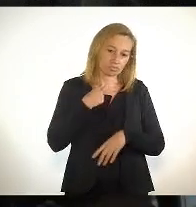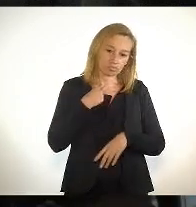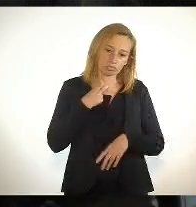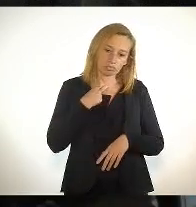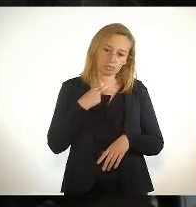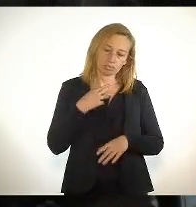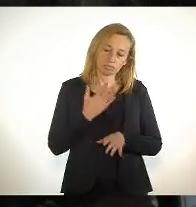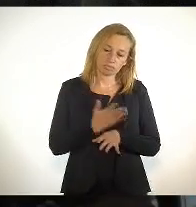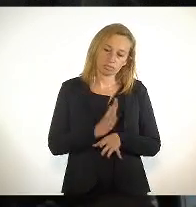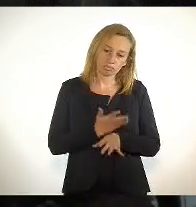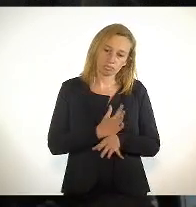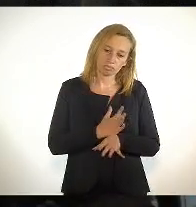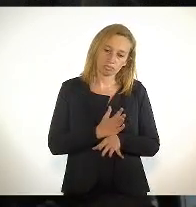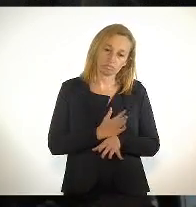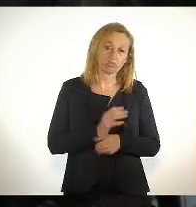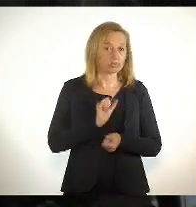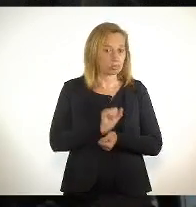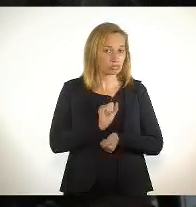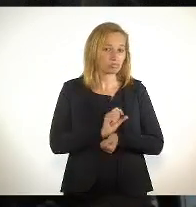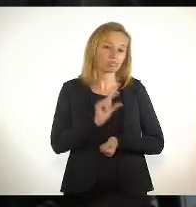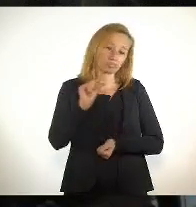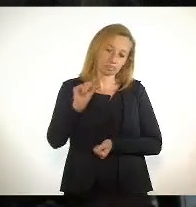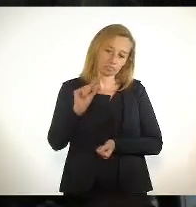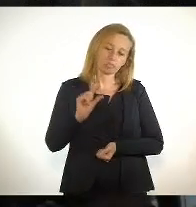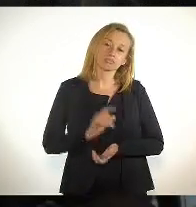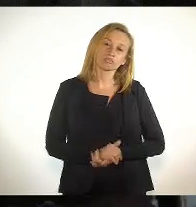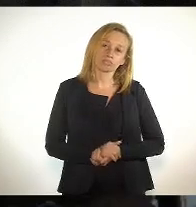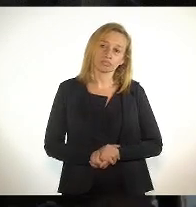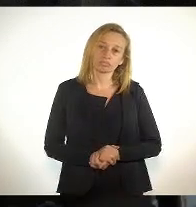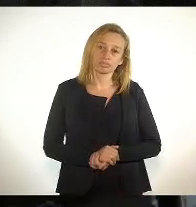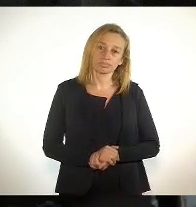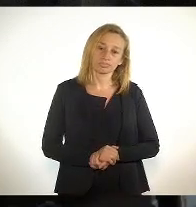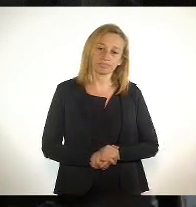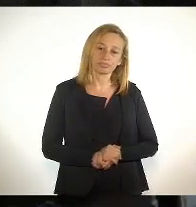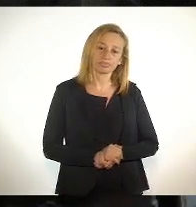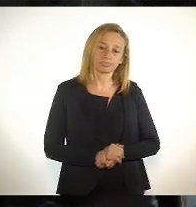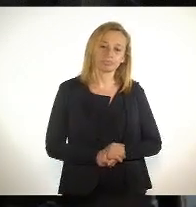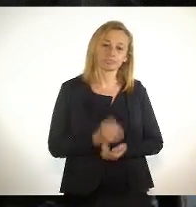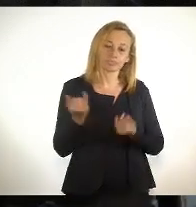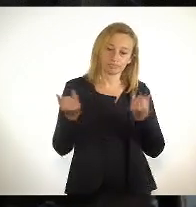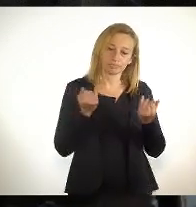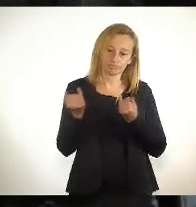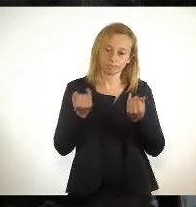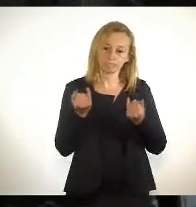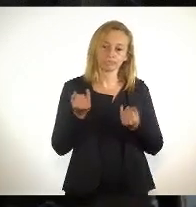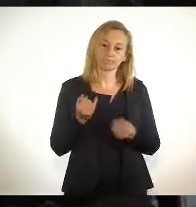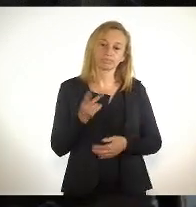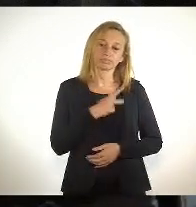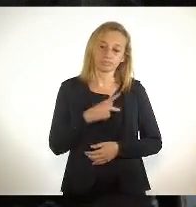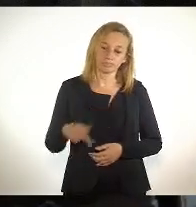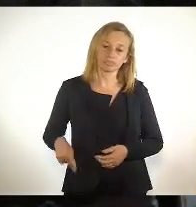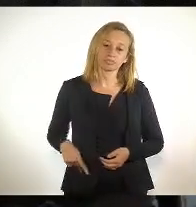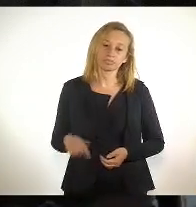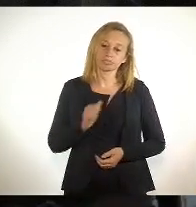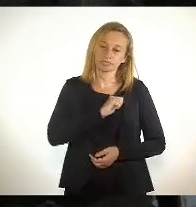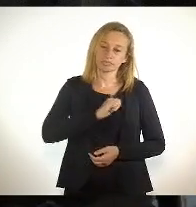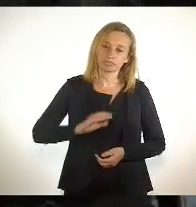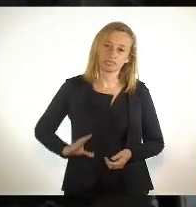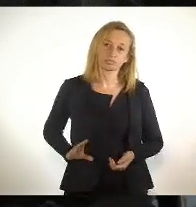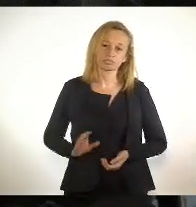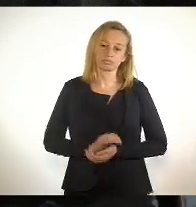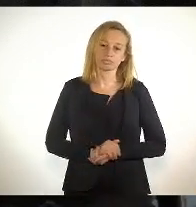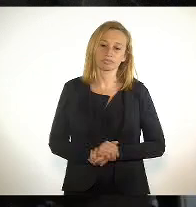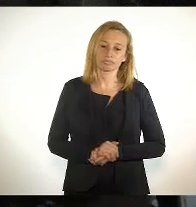em prática, por enquanto, conforme aí a informação passada pelo presidente André